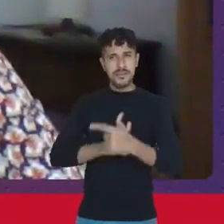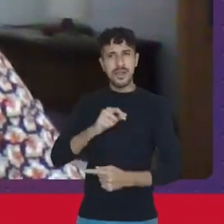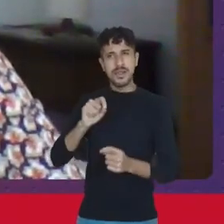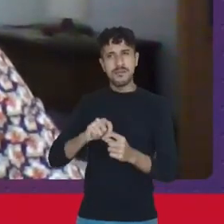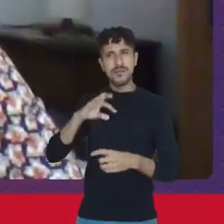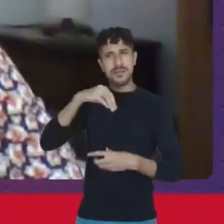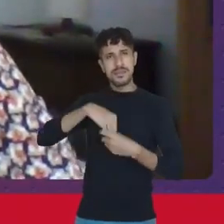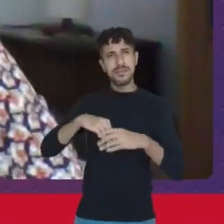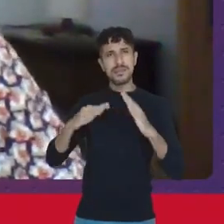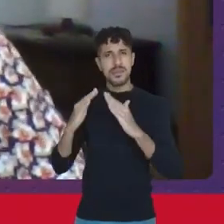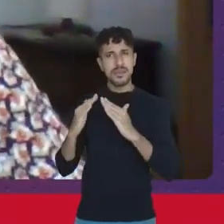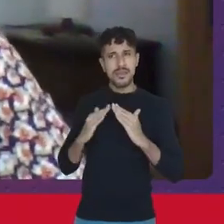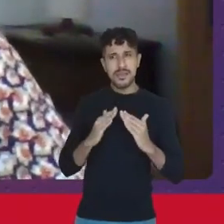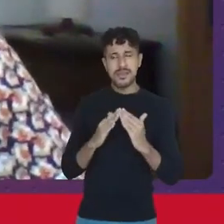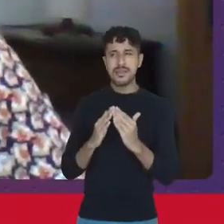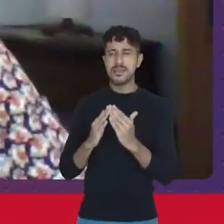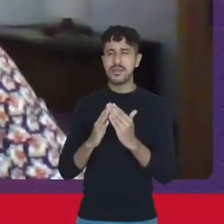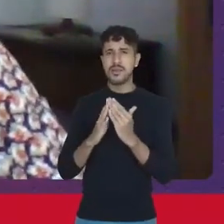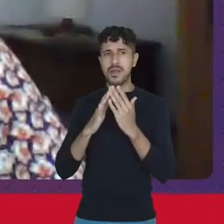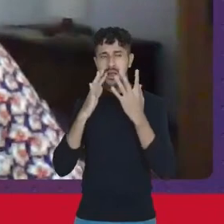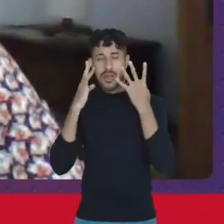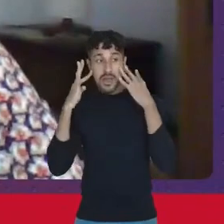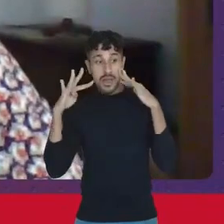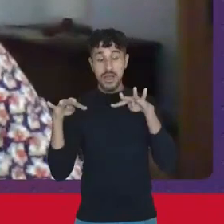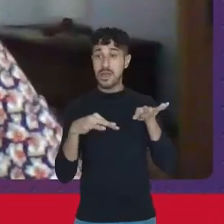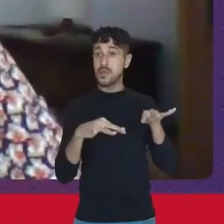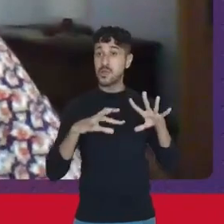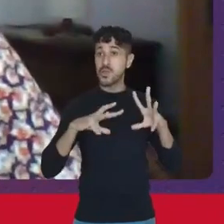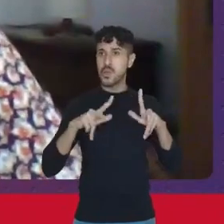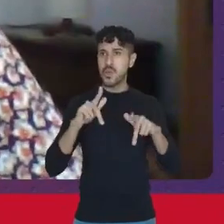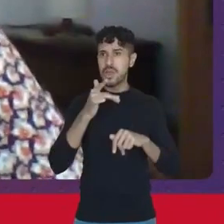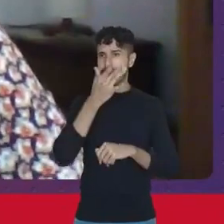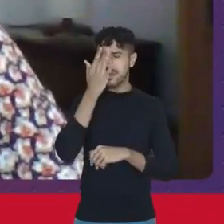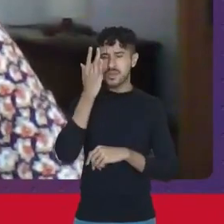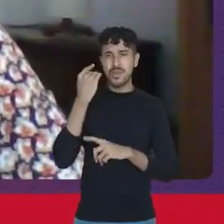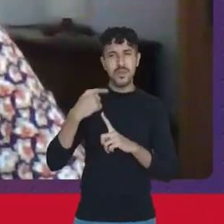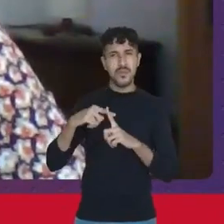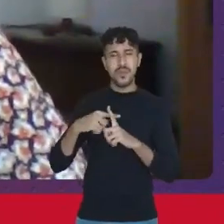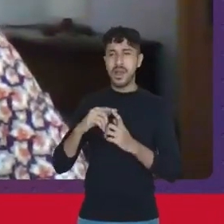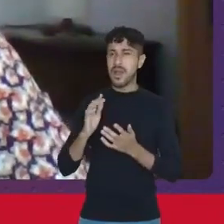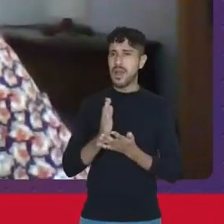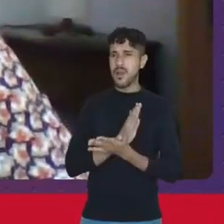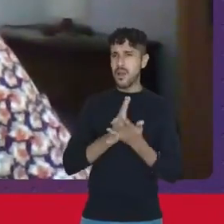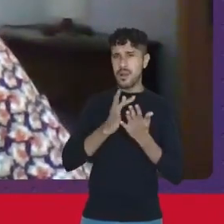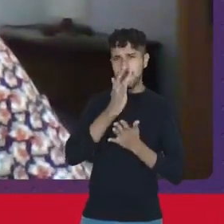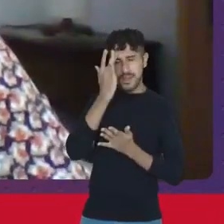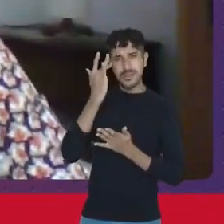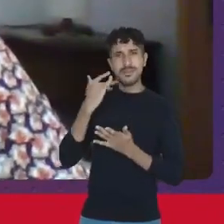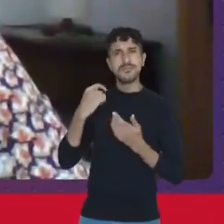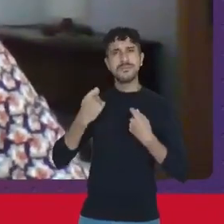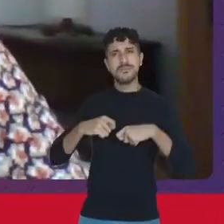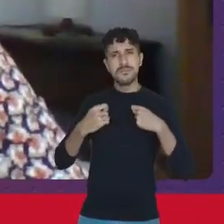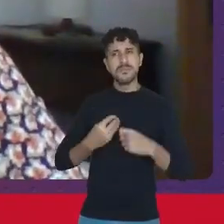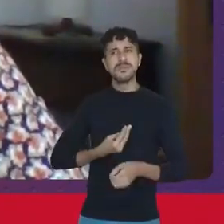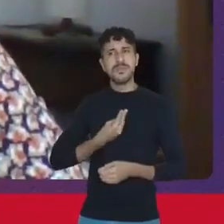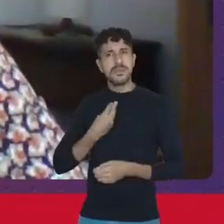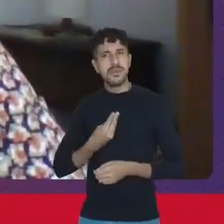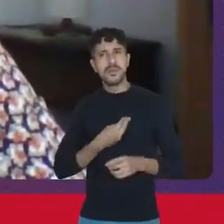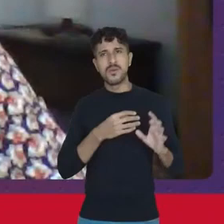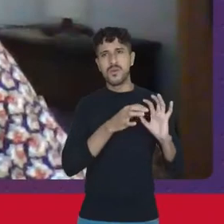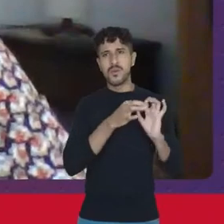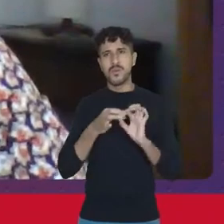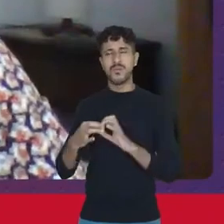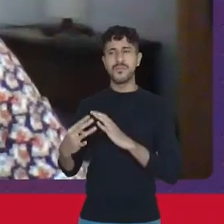nas casas, ele chamou a atenção de todo mundo. Por quê? Porque se as pessoas que tiveram que viver a condição